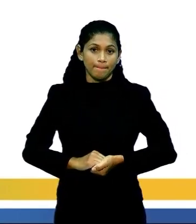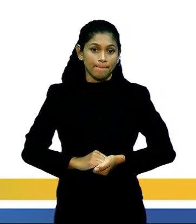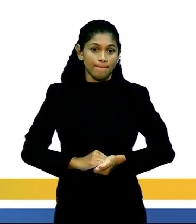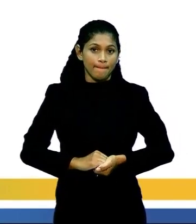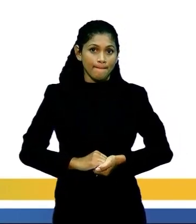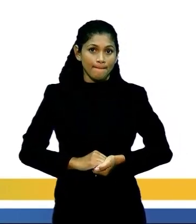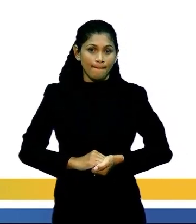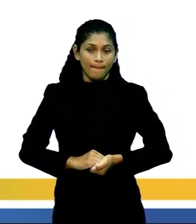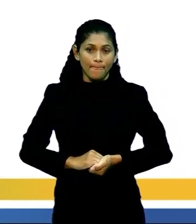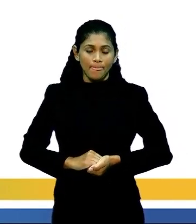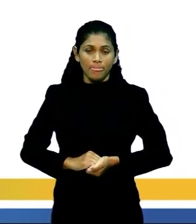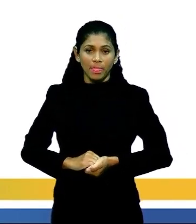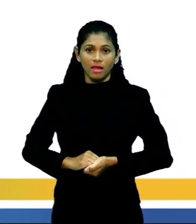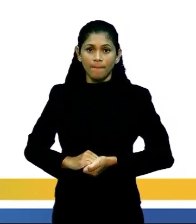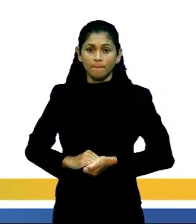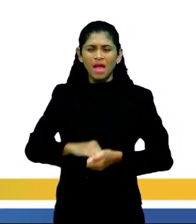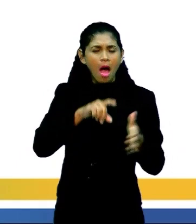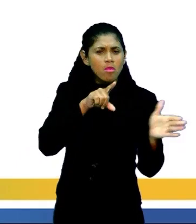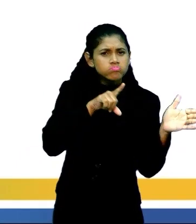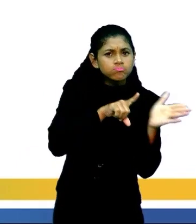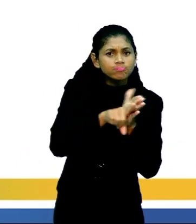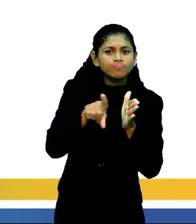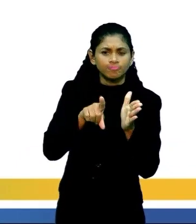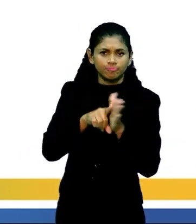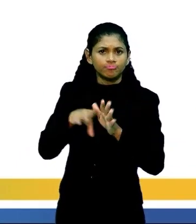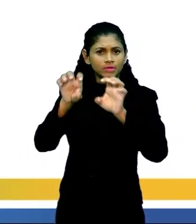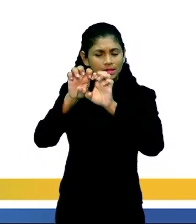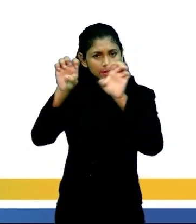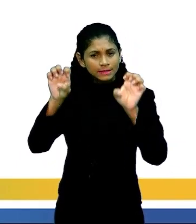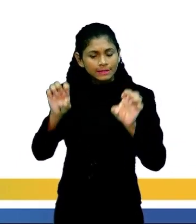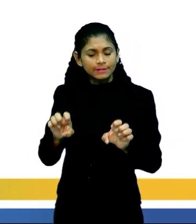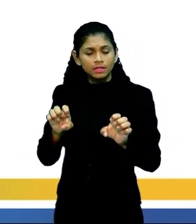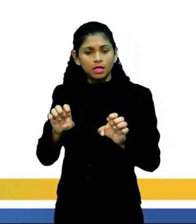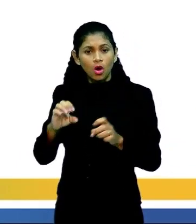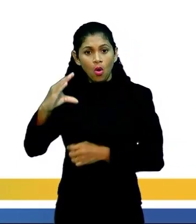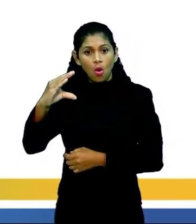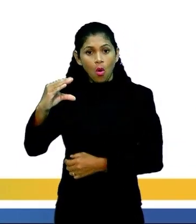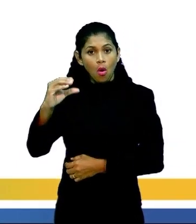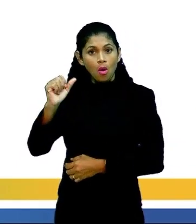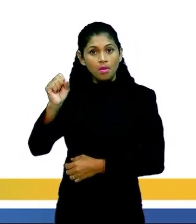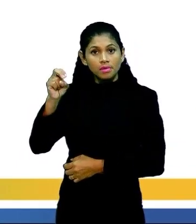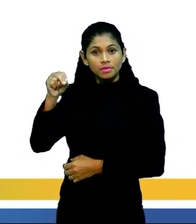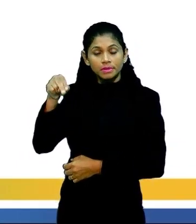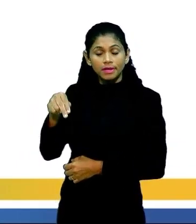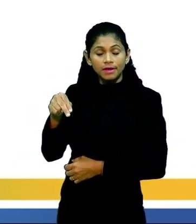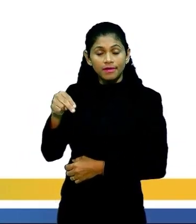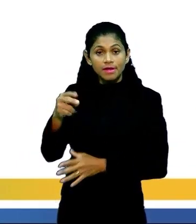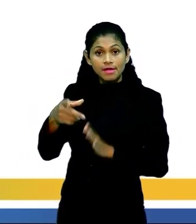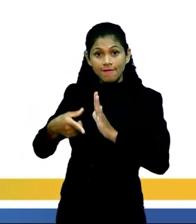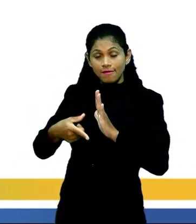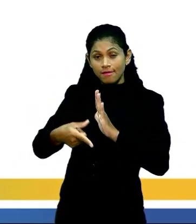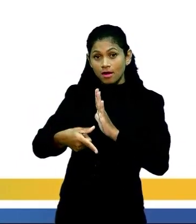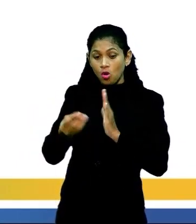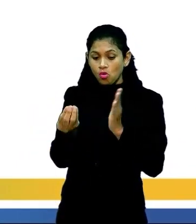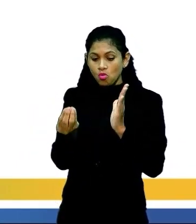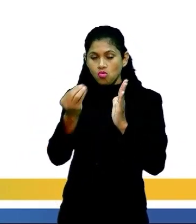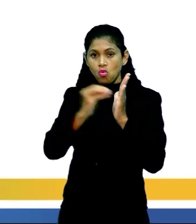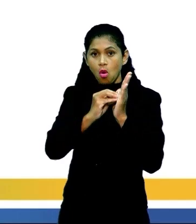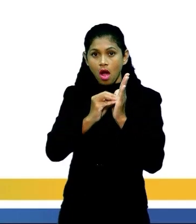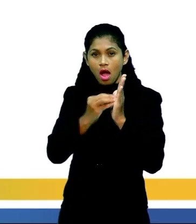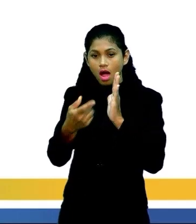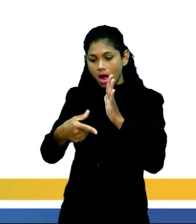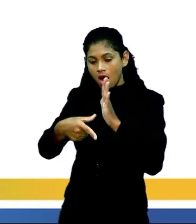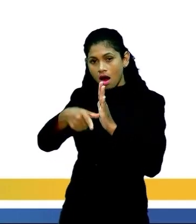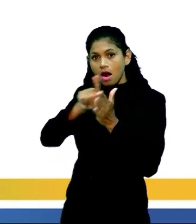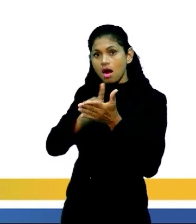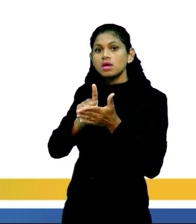Na forma interrogativa, o can vem antes dos pronomes, nesse caso ali, eu, você,